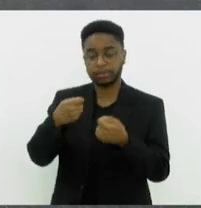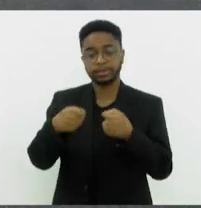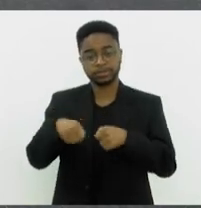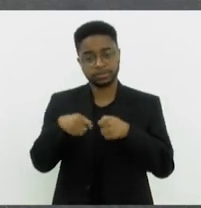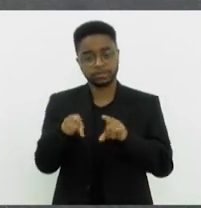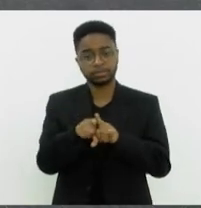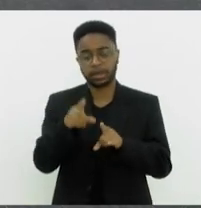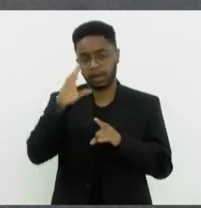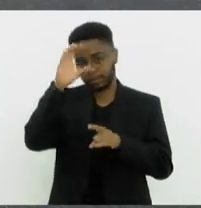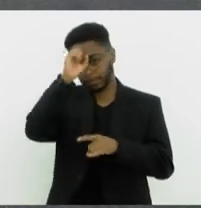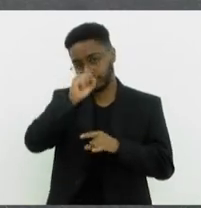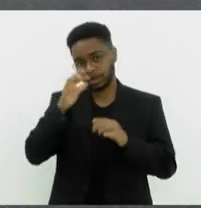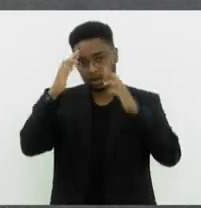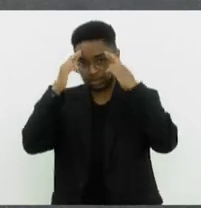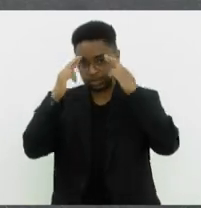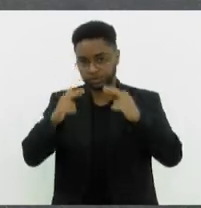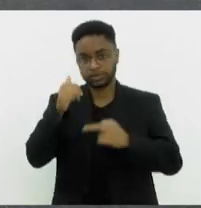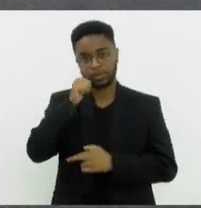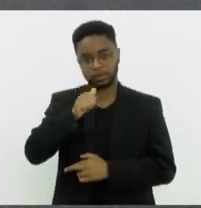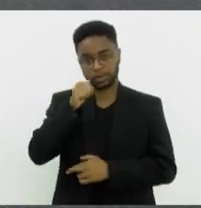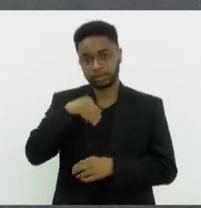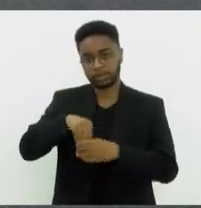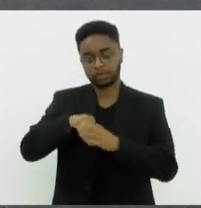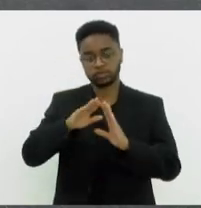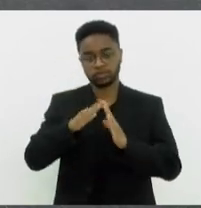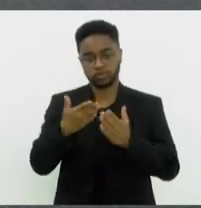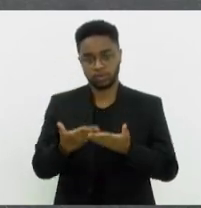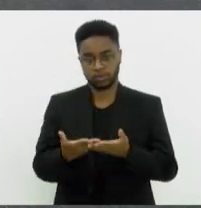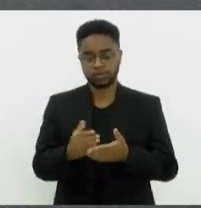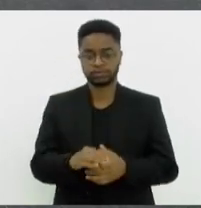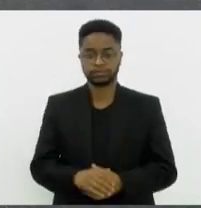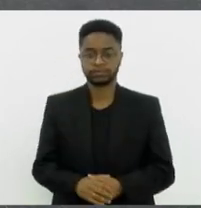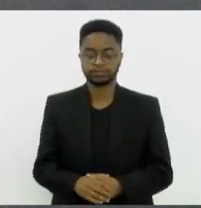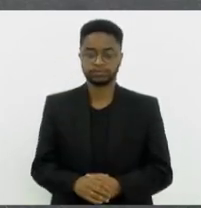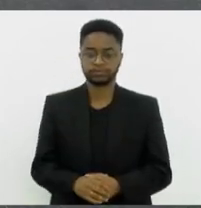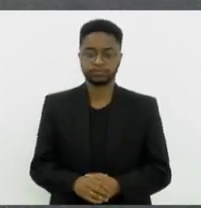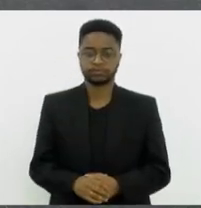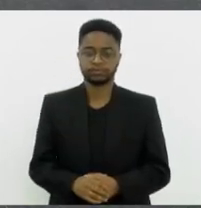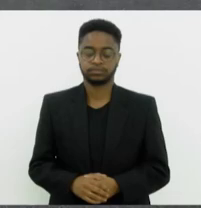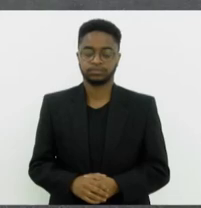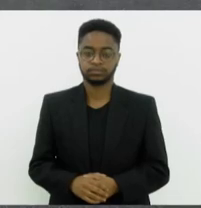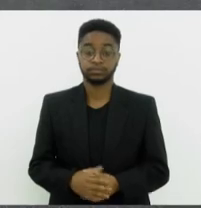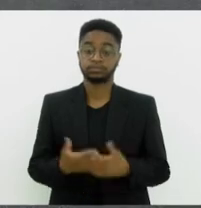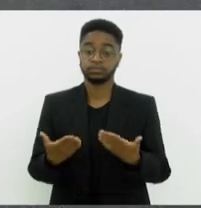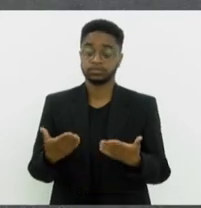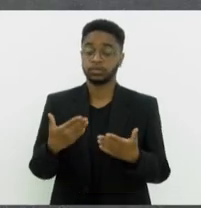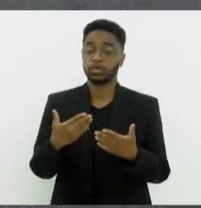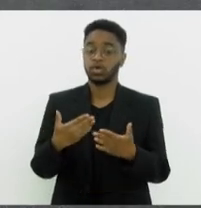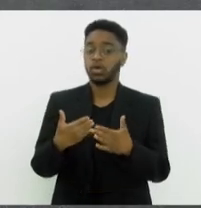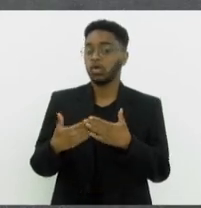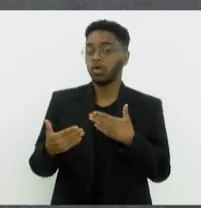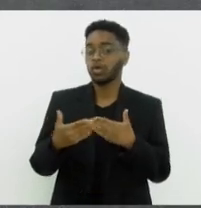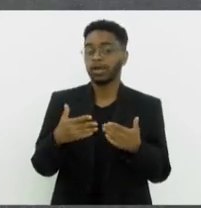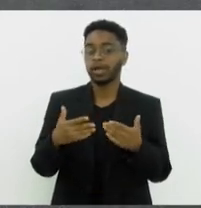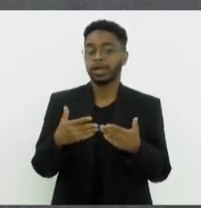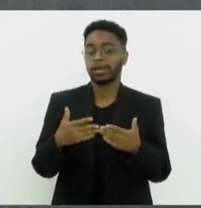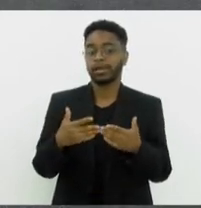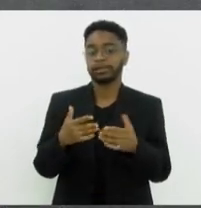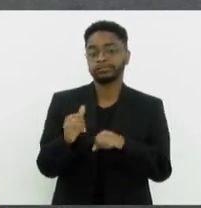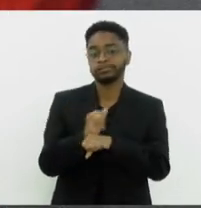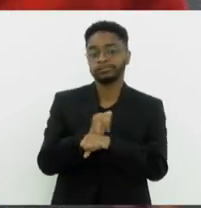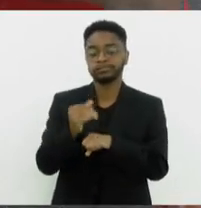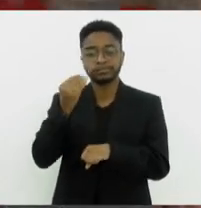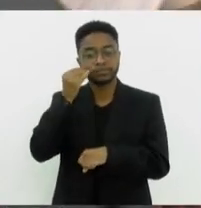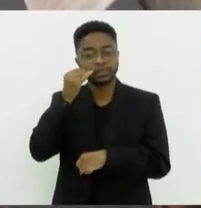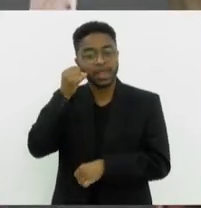mulheres desde os bancos escolares. Então, tudo que for para prevenir a violência doméstica